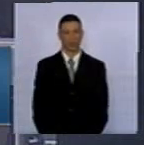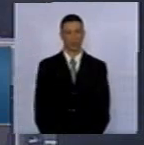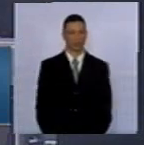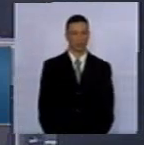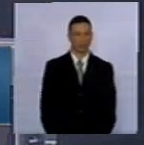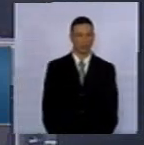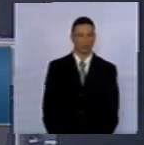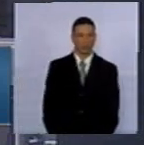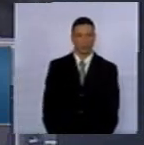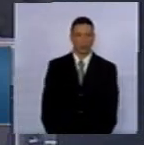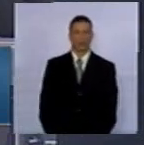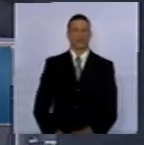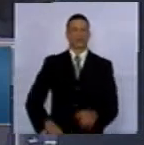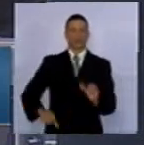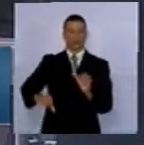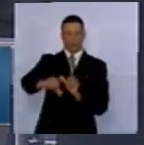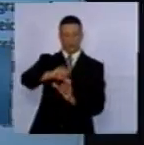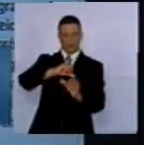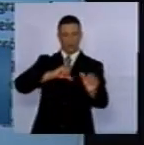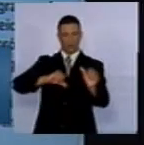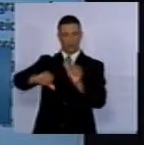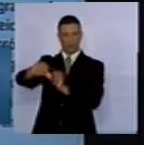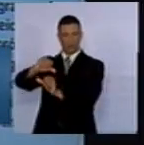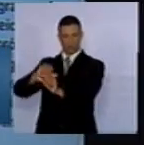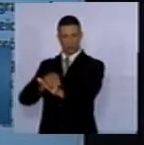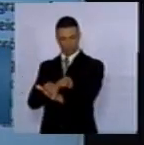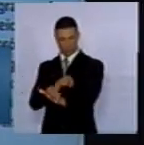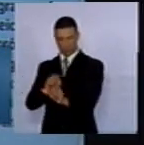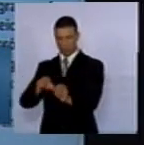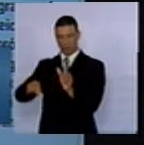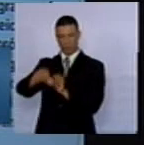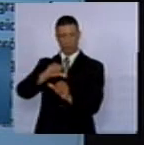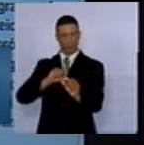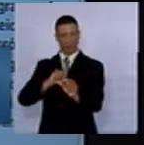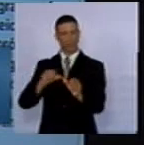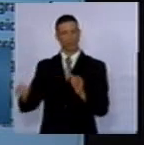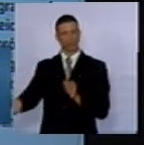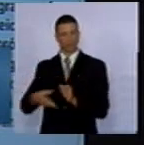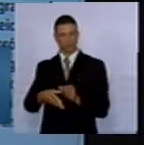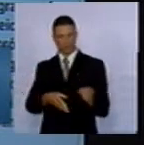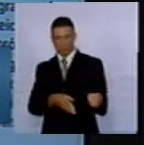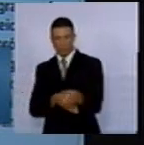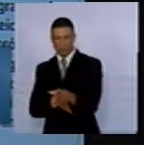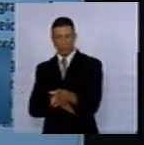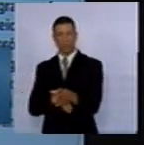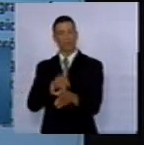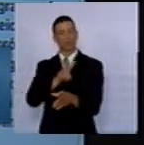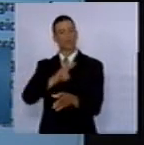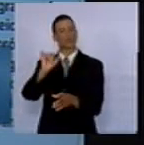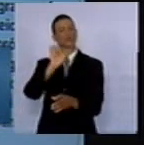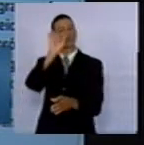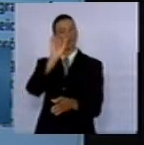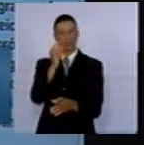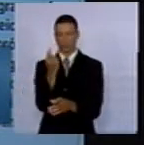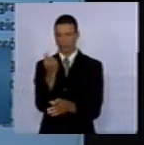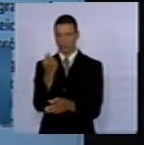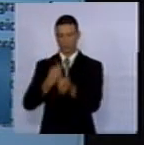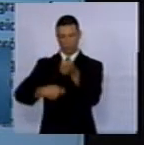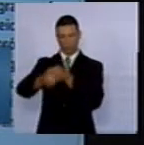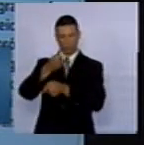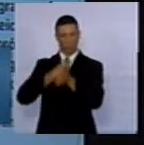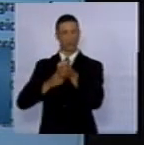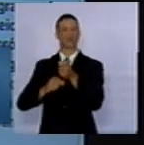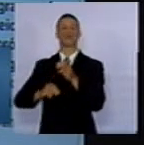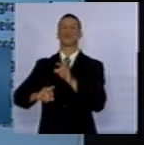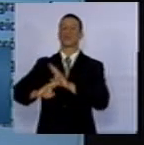essas mudanças essas mudanças vão também criar uma grande mudança na economia